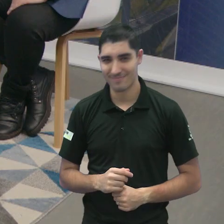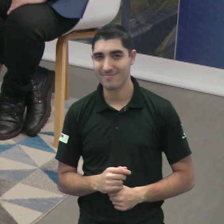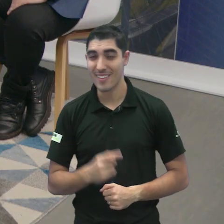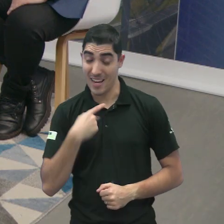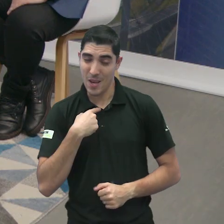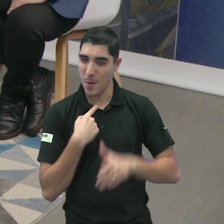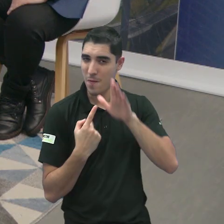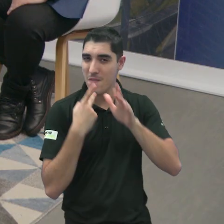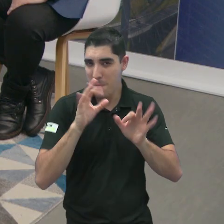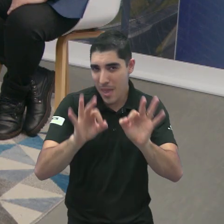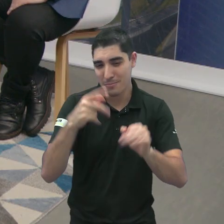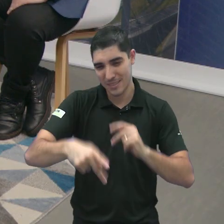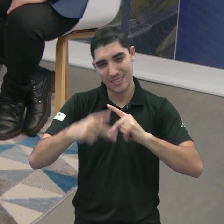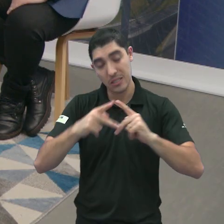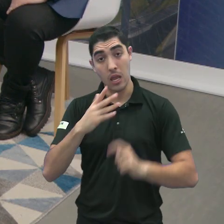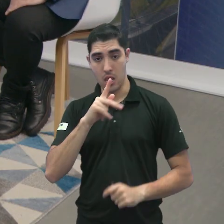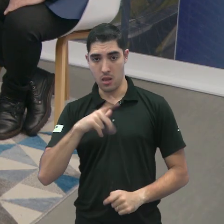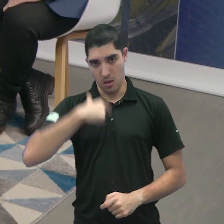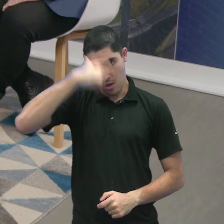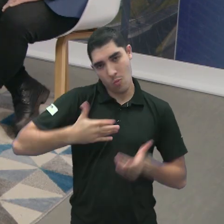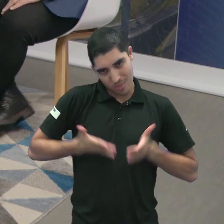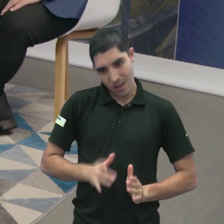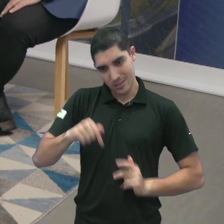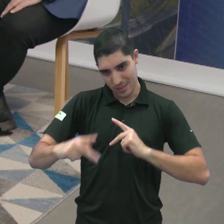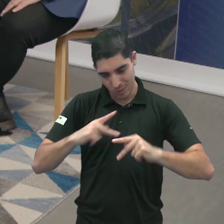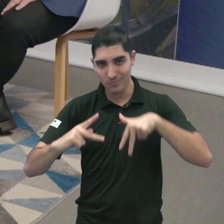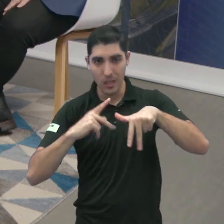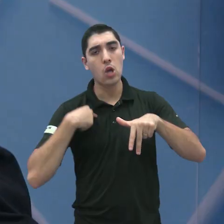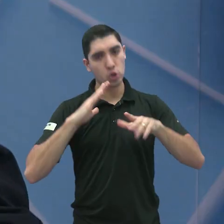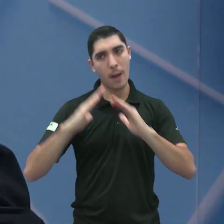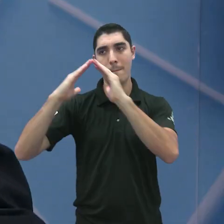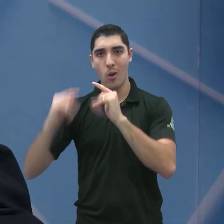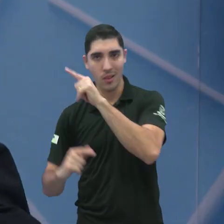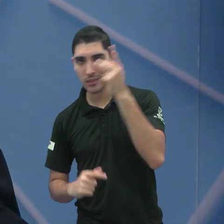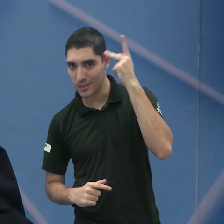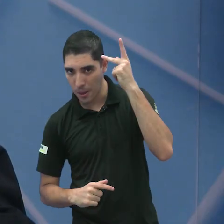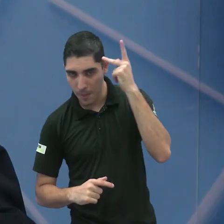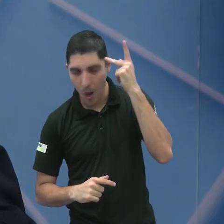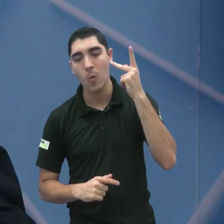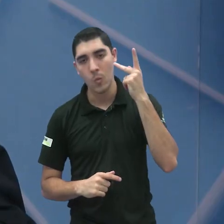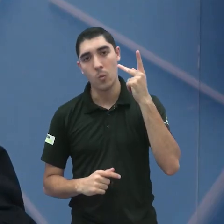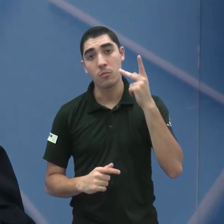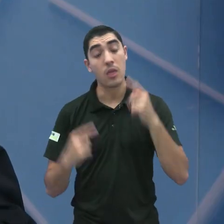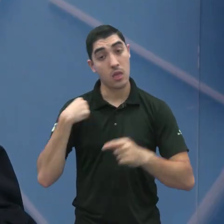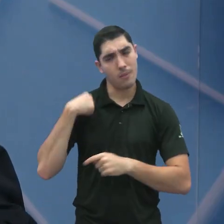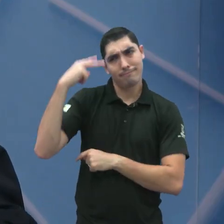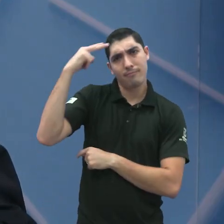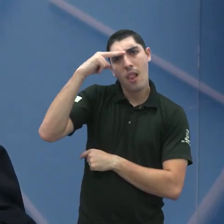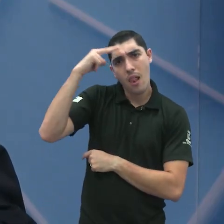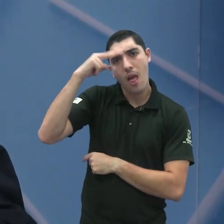de São José dos Campos mesmo. Eu, particularmente, sou joséense aqui, morei um período em São Paulo e eu me